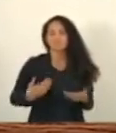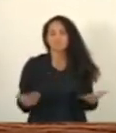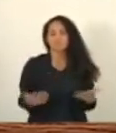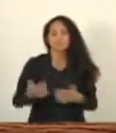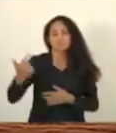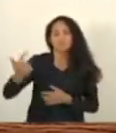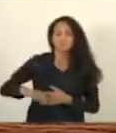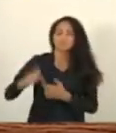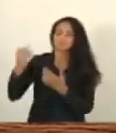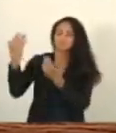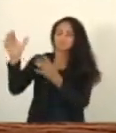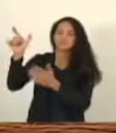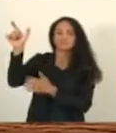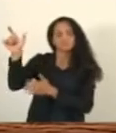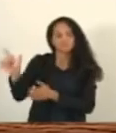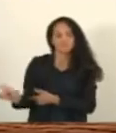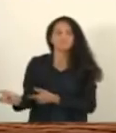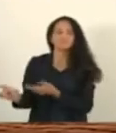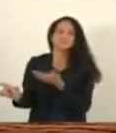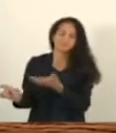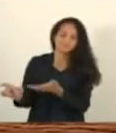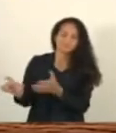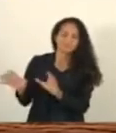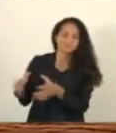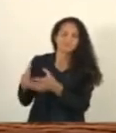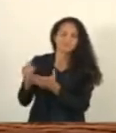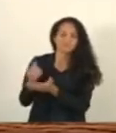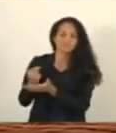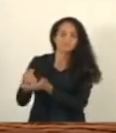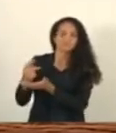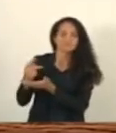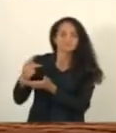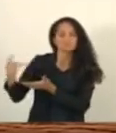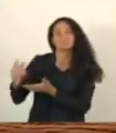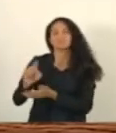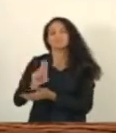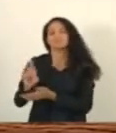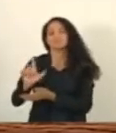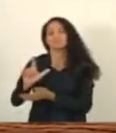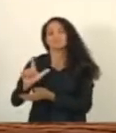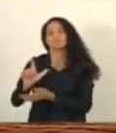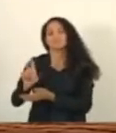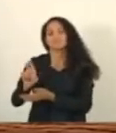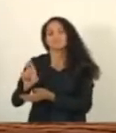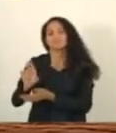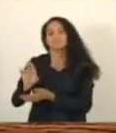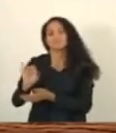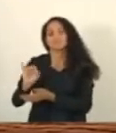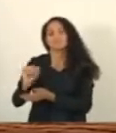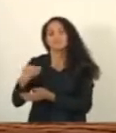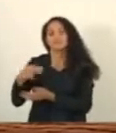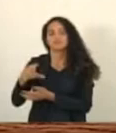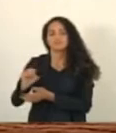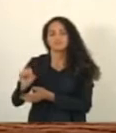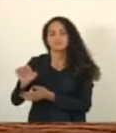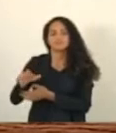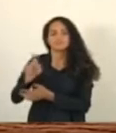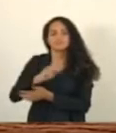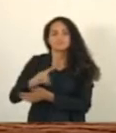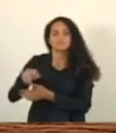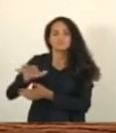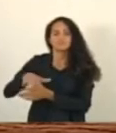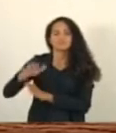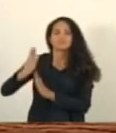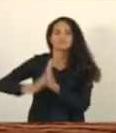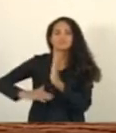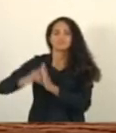uma vez o meu querido amigo Luciano, que é um educador lá da região de